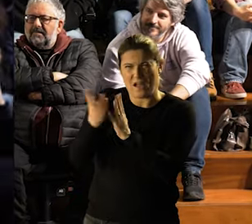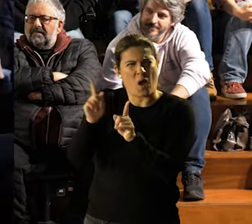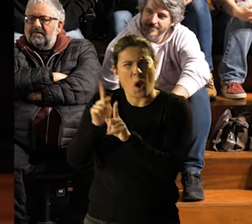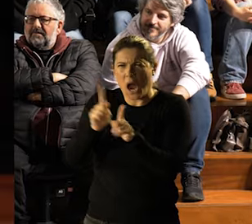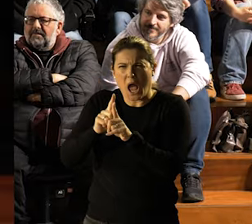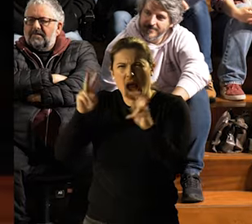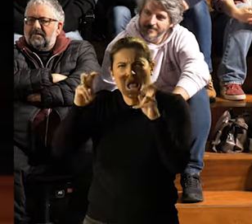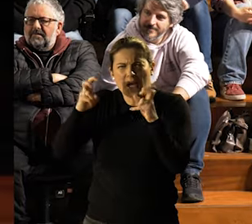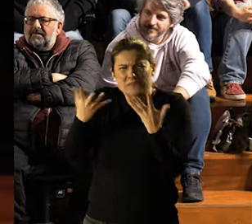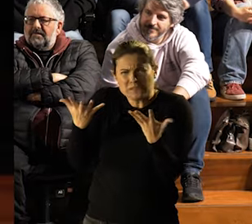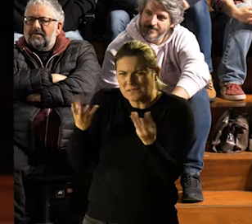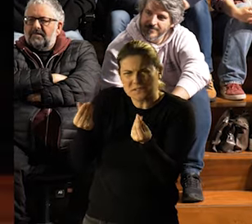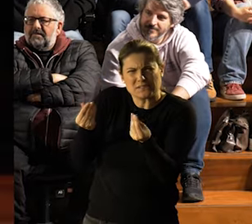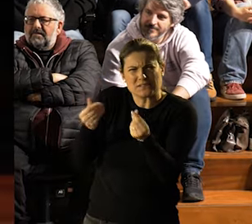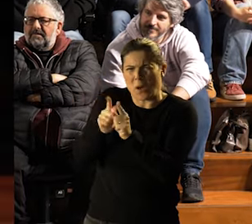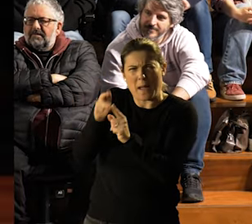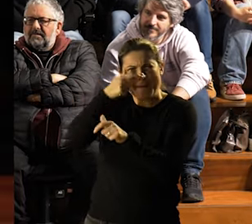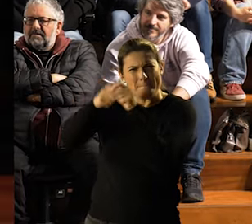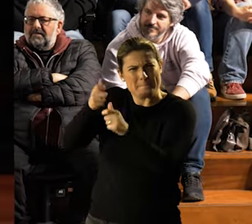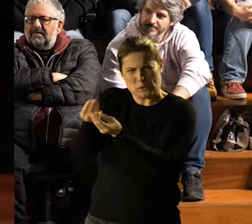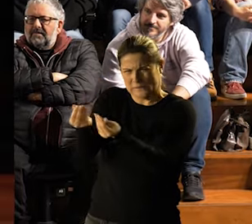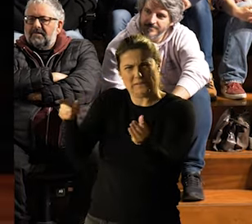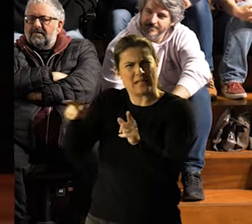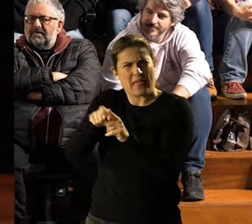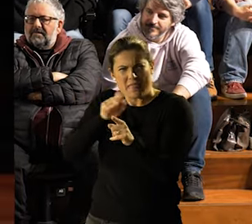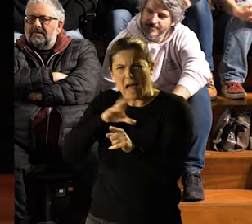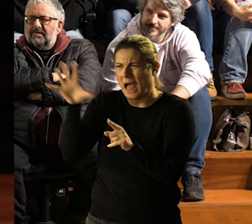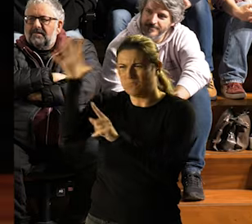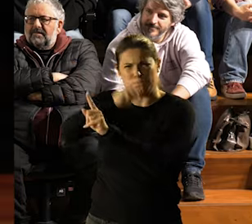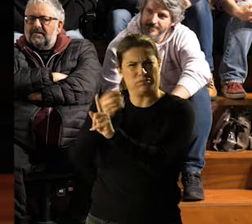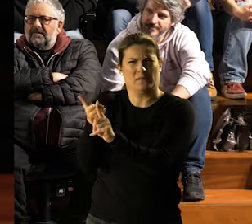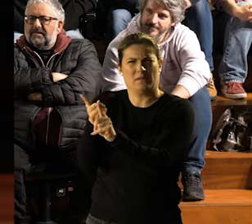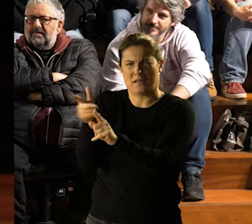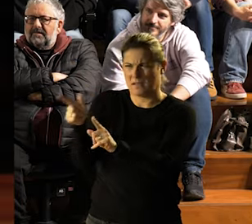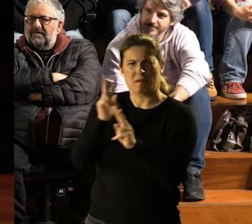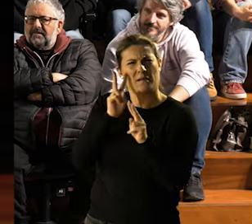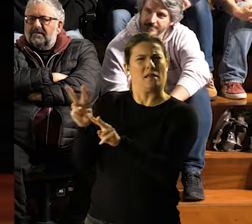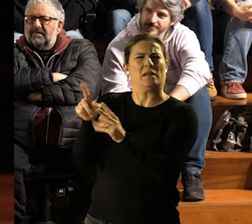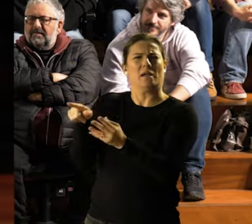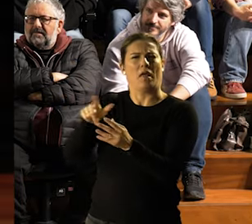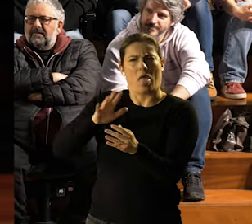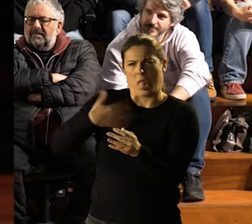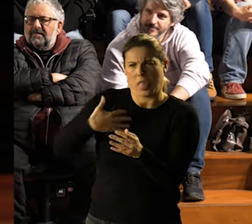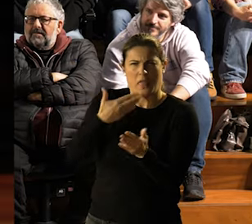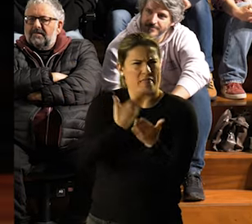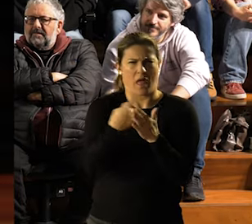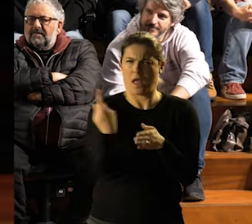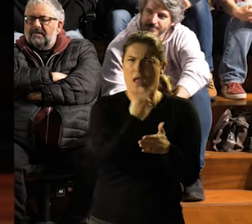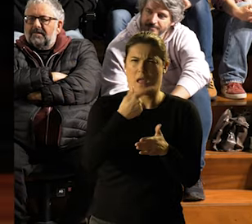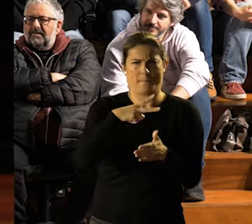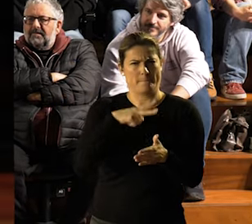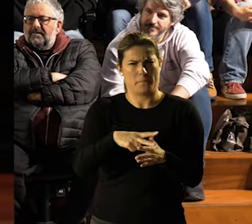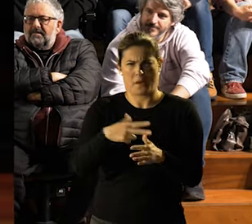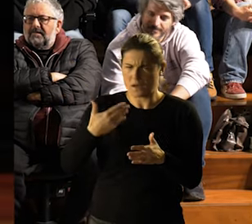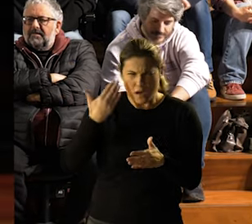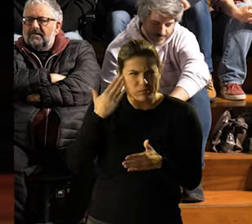bafas que estas pessoas tão bafas sejam ainda elemento de medo no nosso país no dias